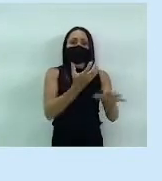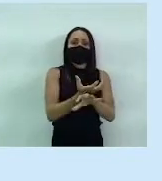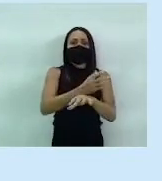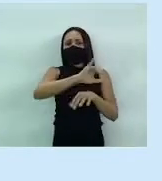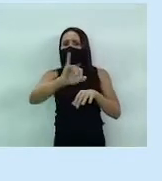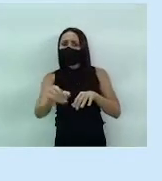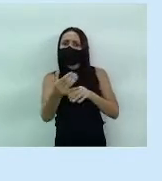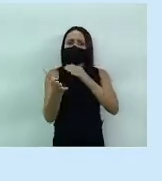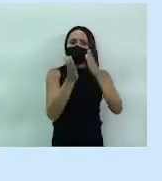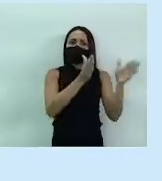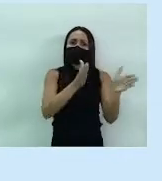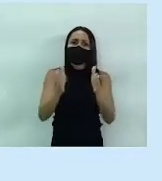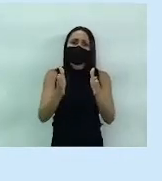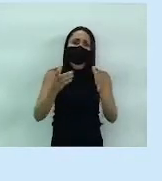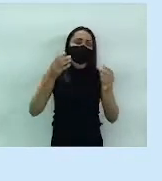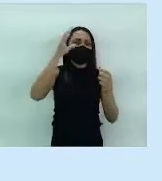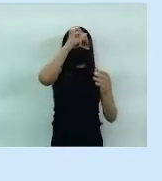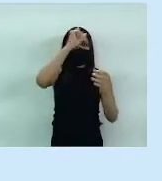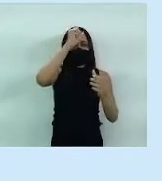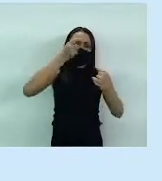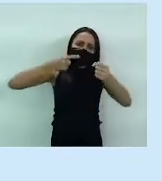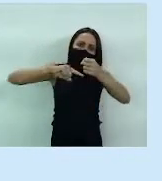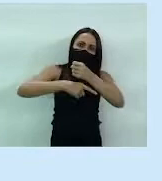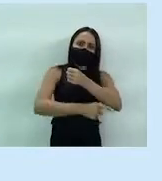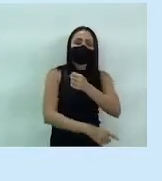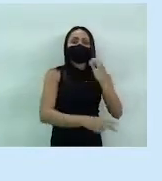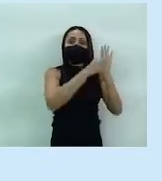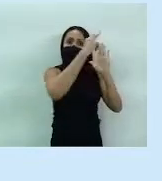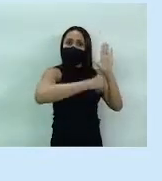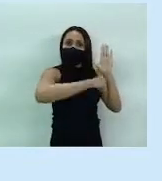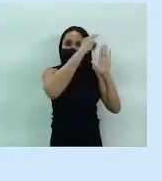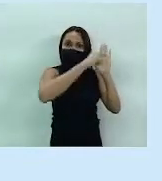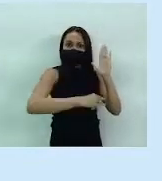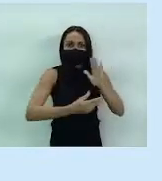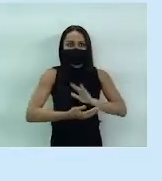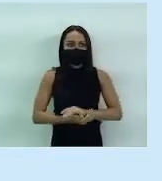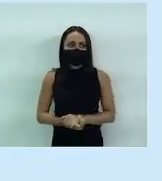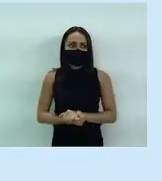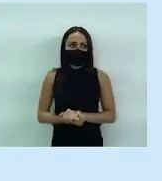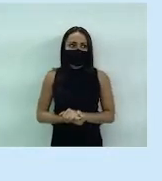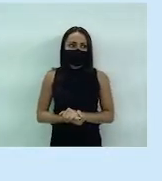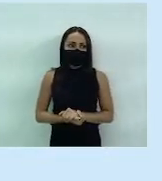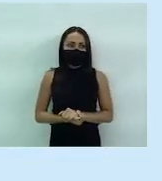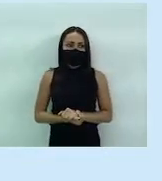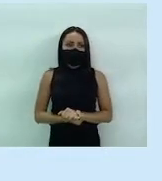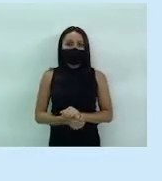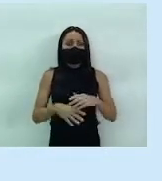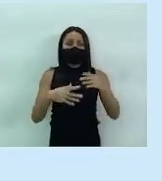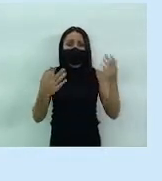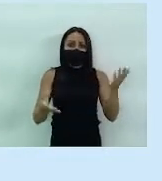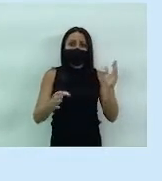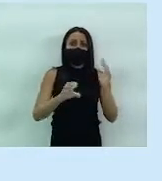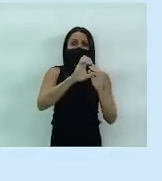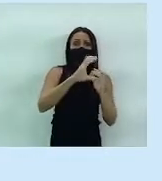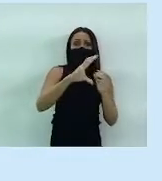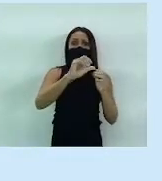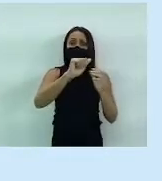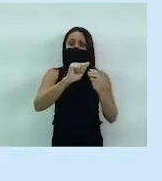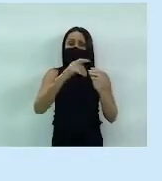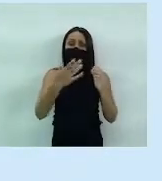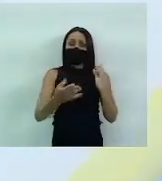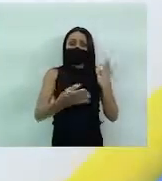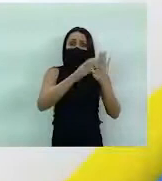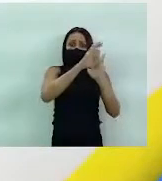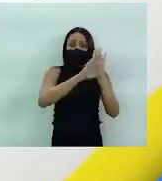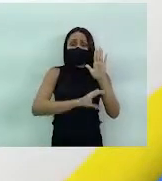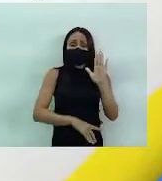esse momento para aprofundar ainda mais as leituras em relação ao Estatuto. O Estatuto da Criança e do Adolescente é